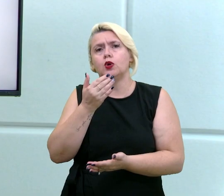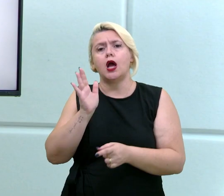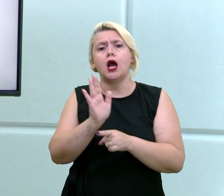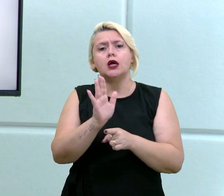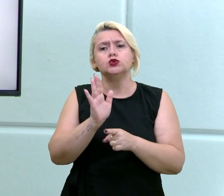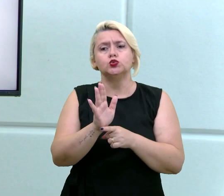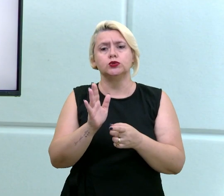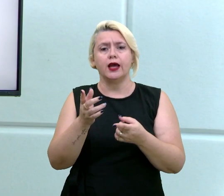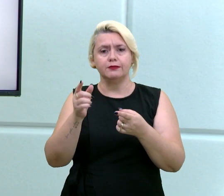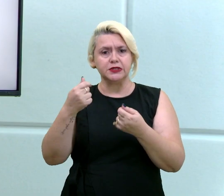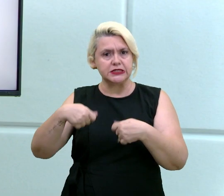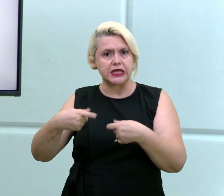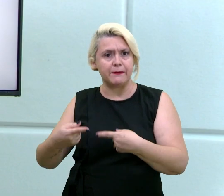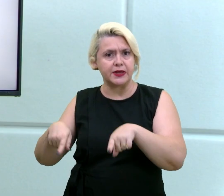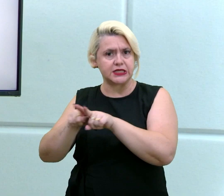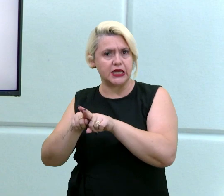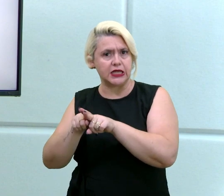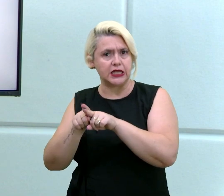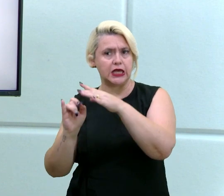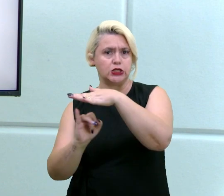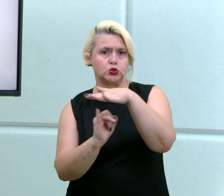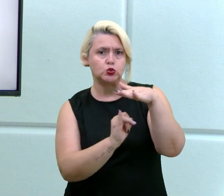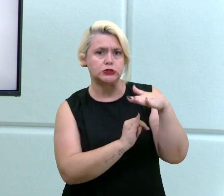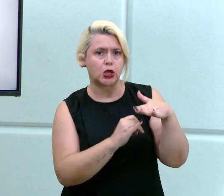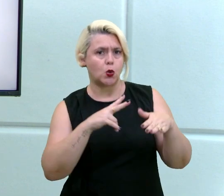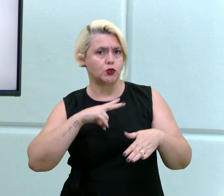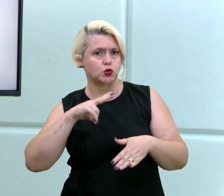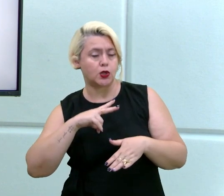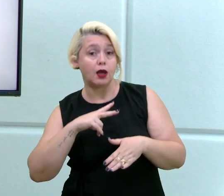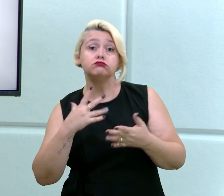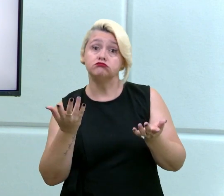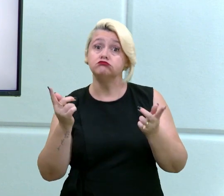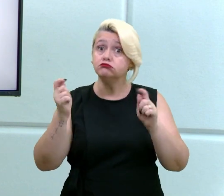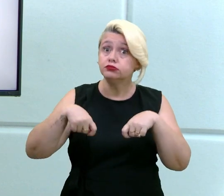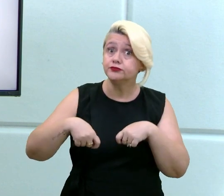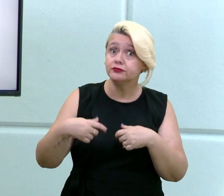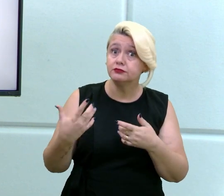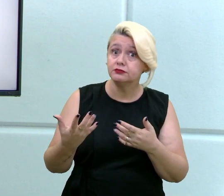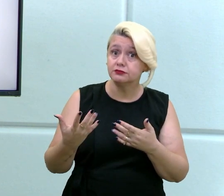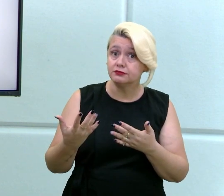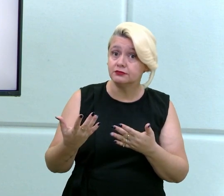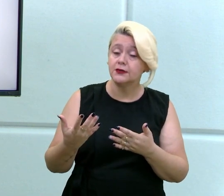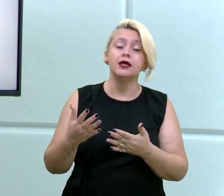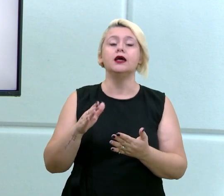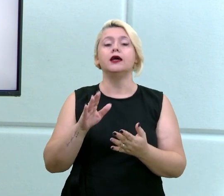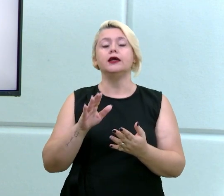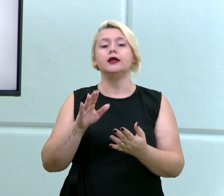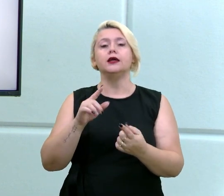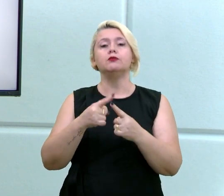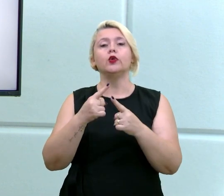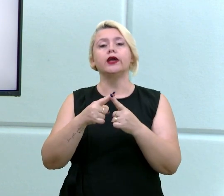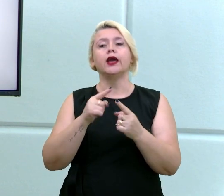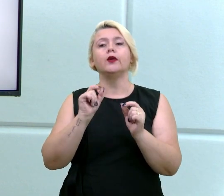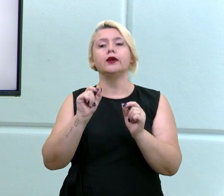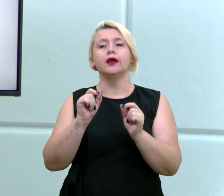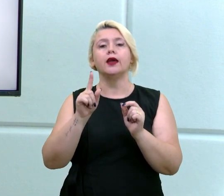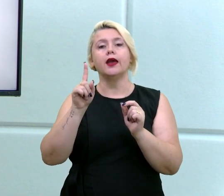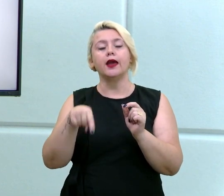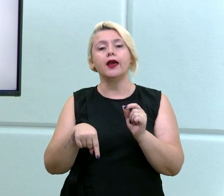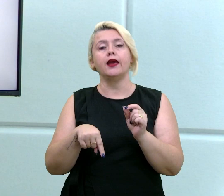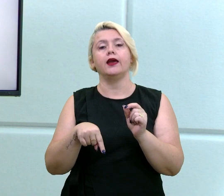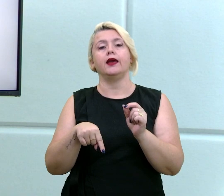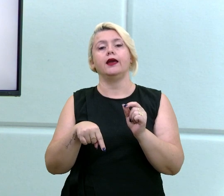Com parceria, por exemplo, com as instituições privadas? É uma possibilidade. E a finalidade é sempre a